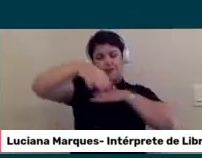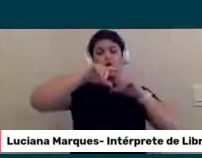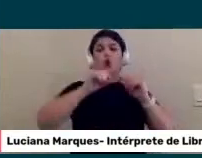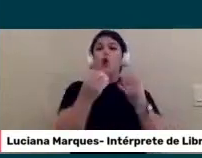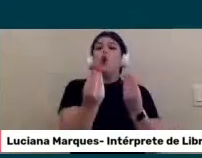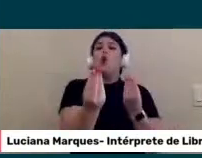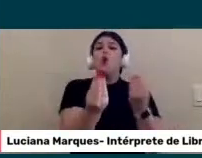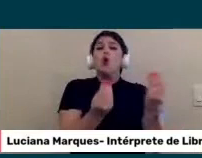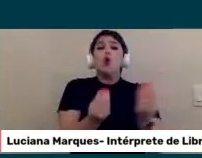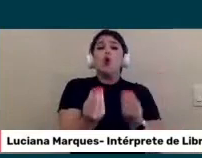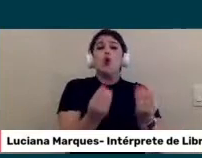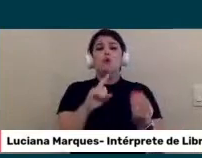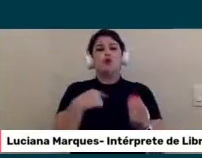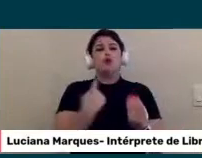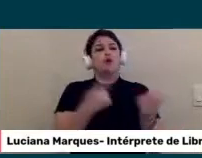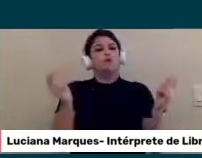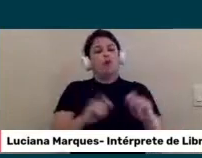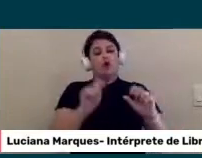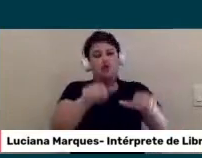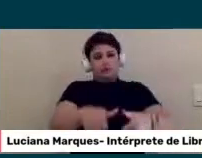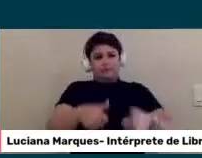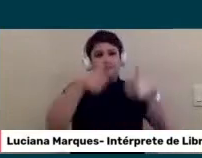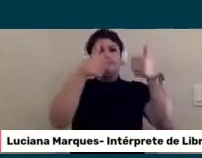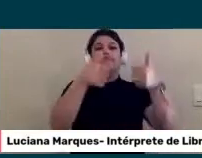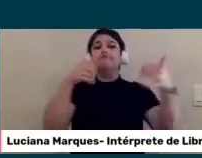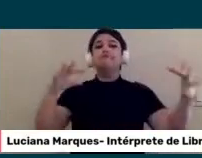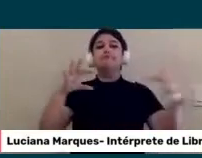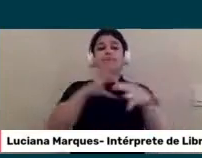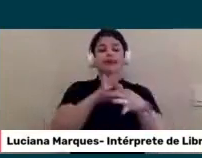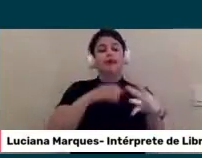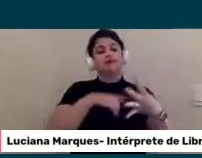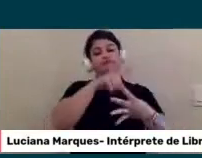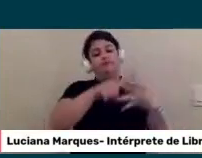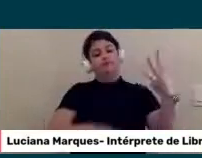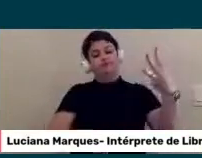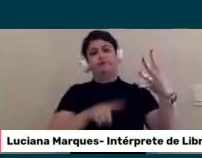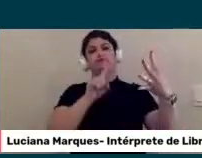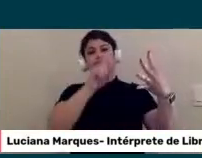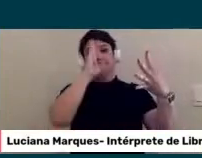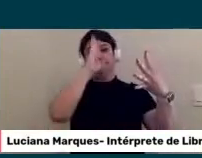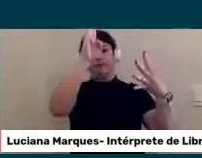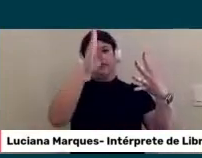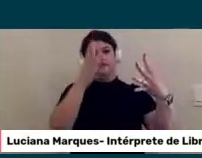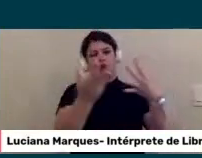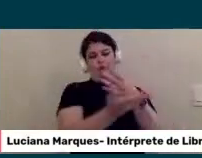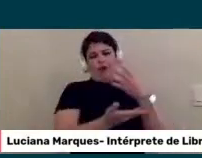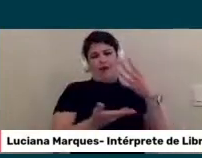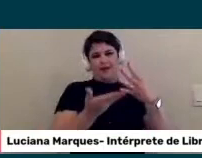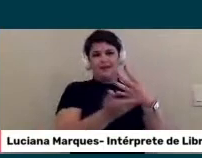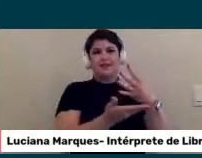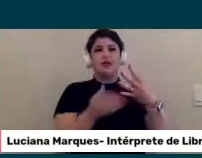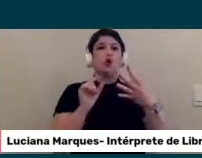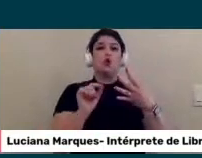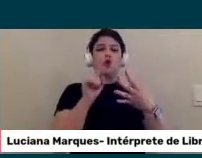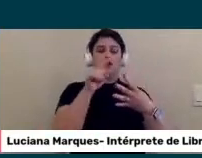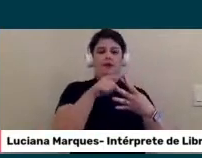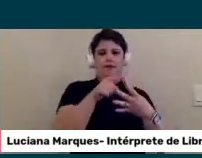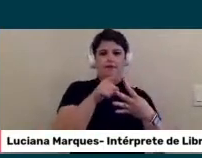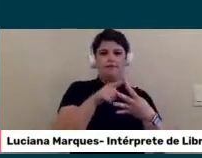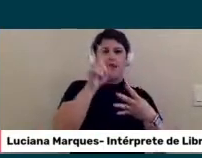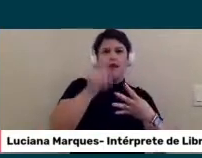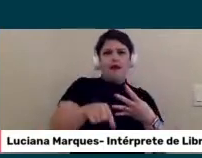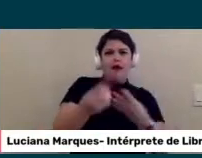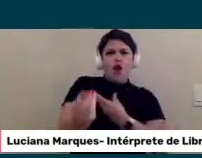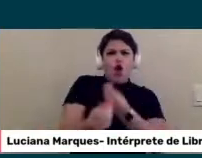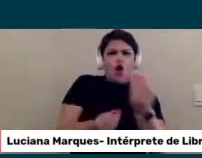pode implementar essa mudança. Ele envolve 4 pilares principais, que são a literacia de dados,